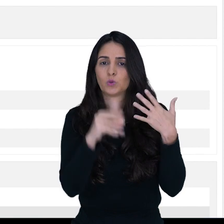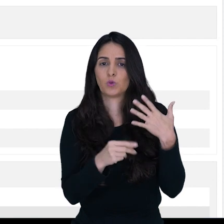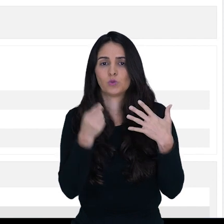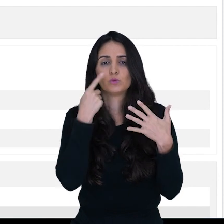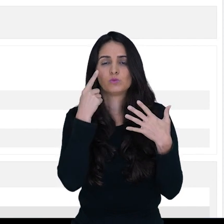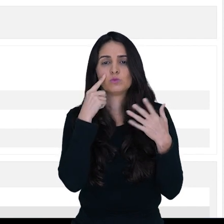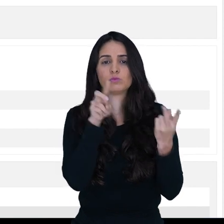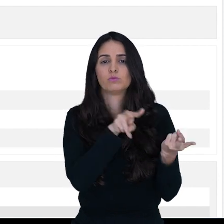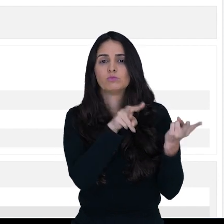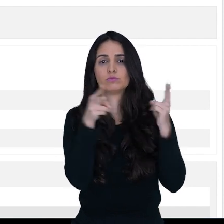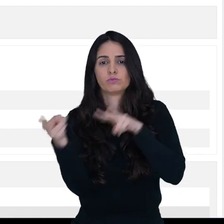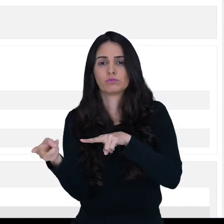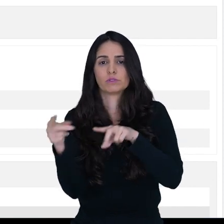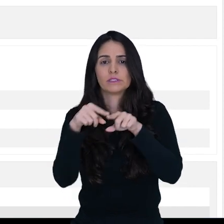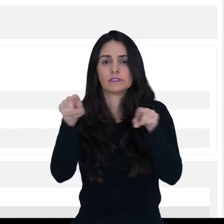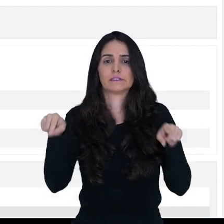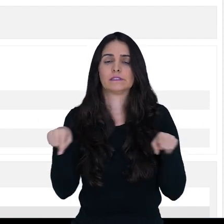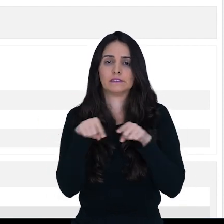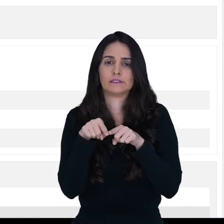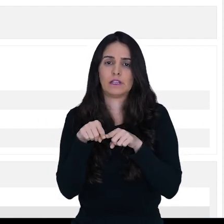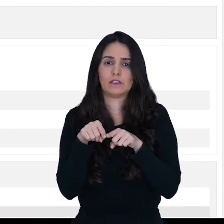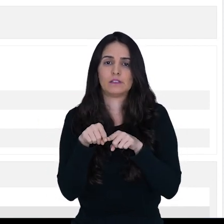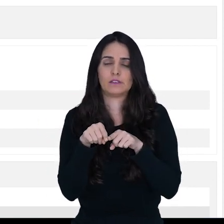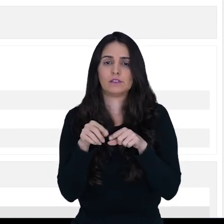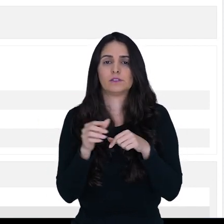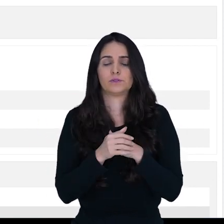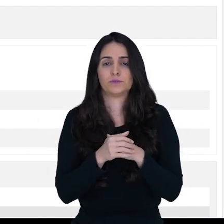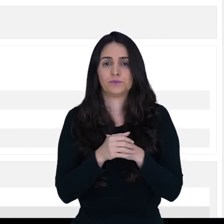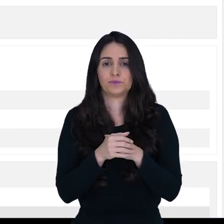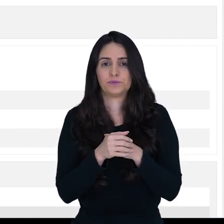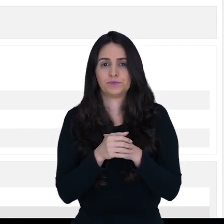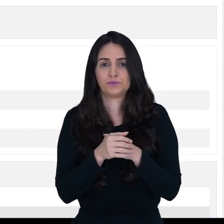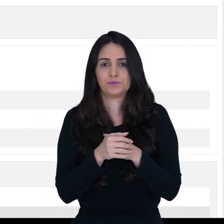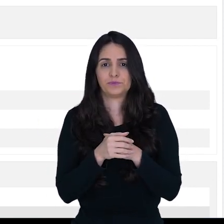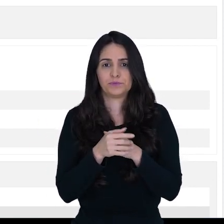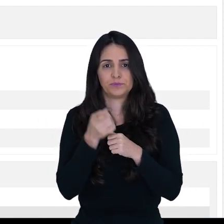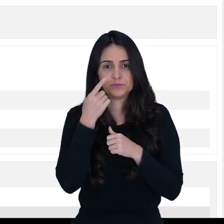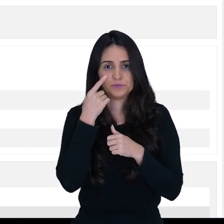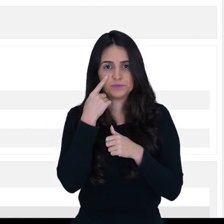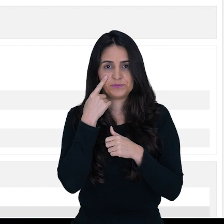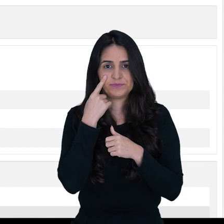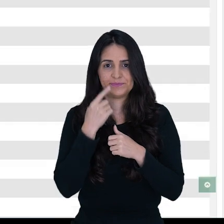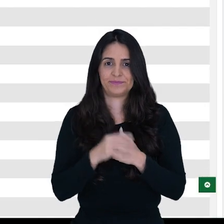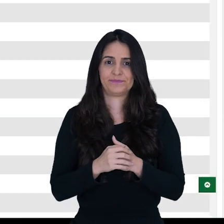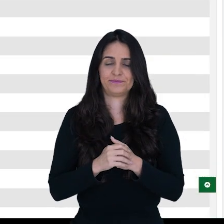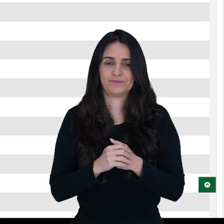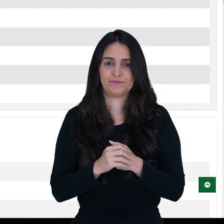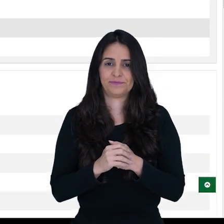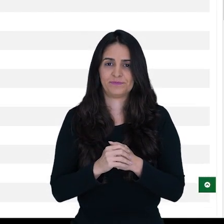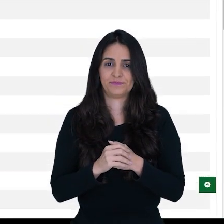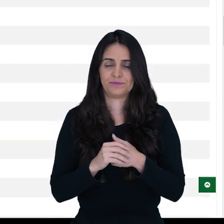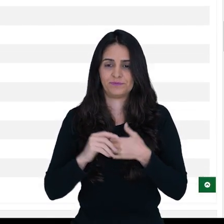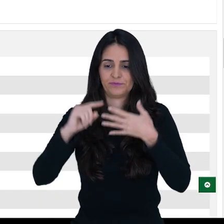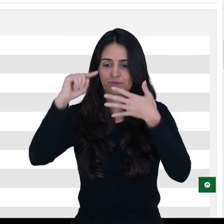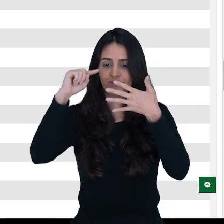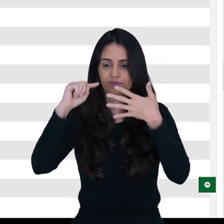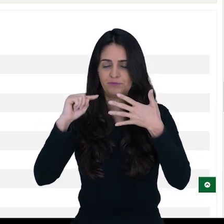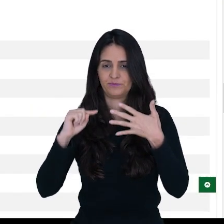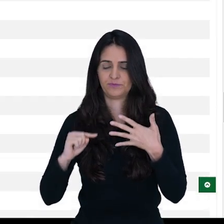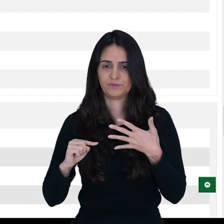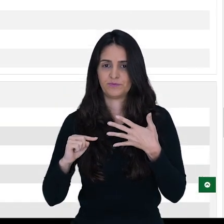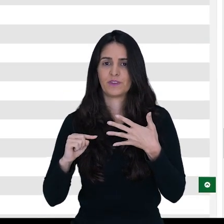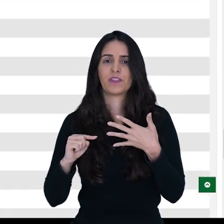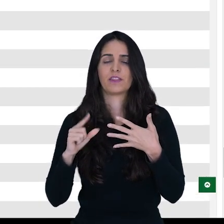para que você possa ver como fica quando a gente importa a sala toda Tá certo então vamos rolar lá para